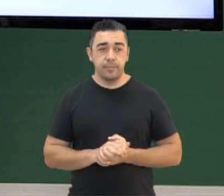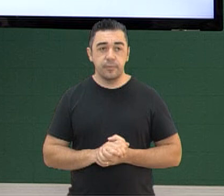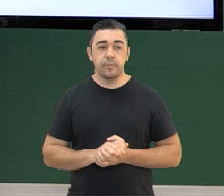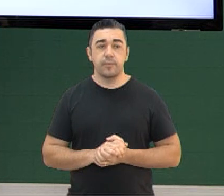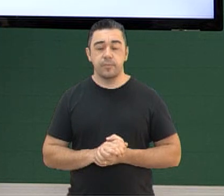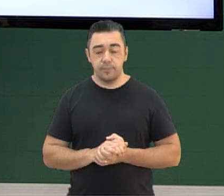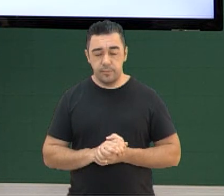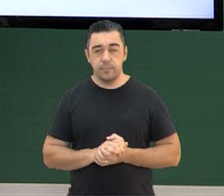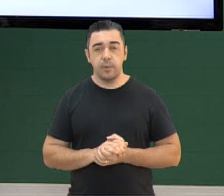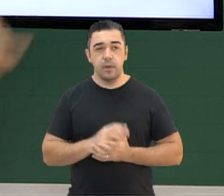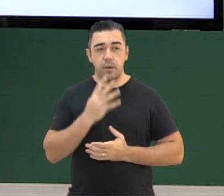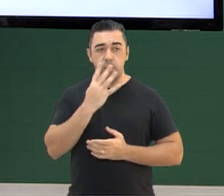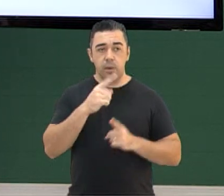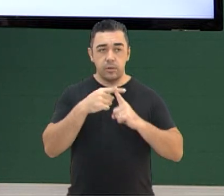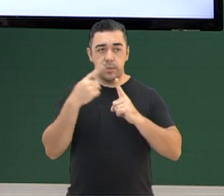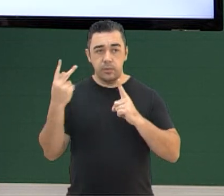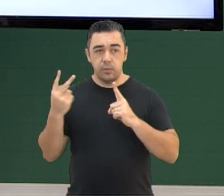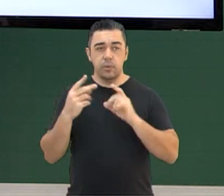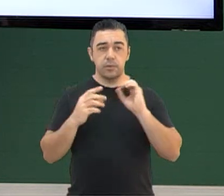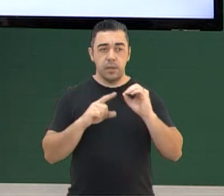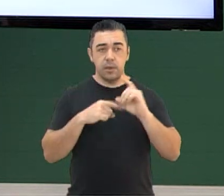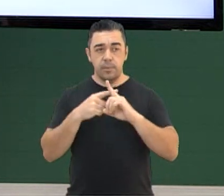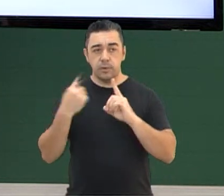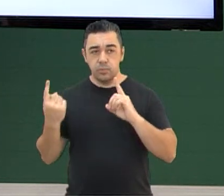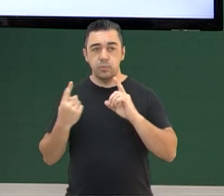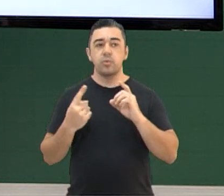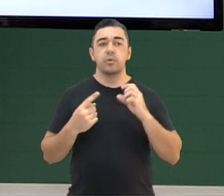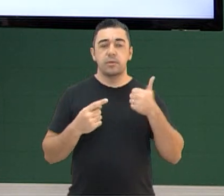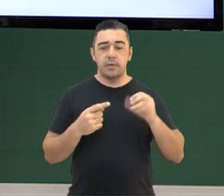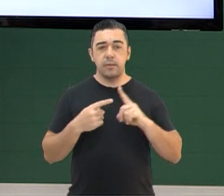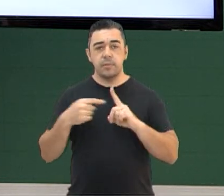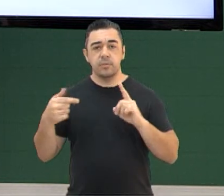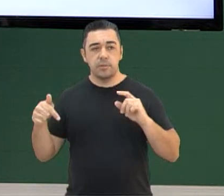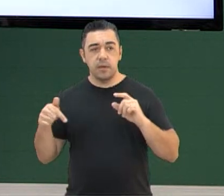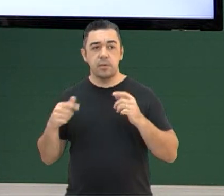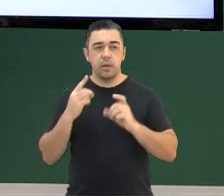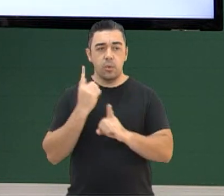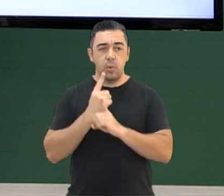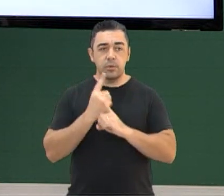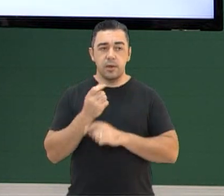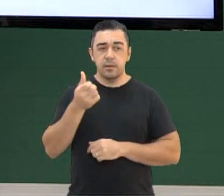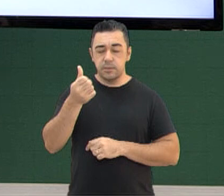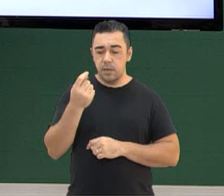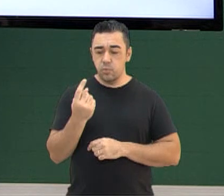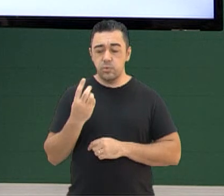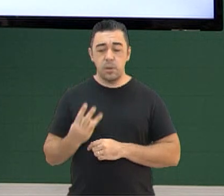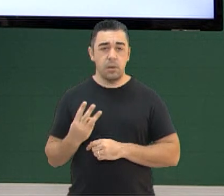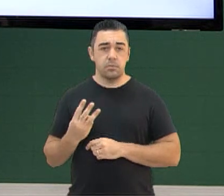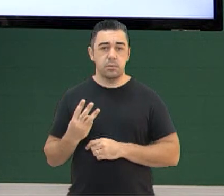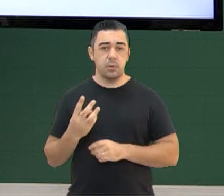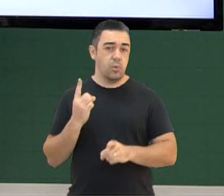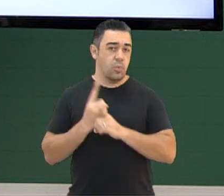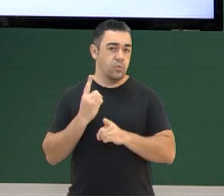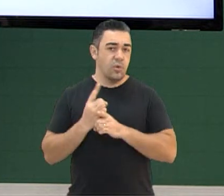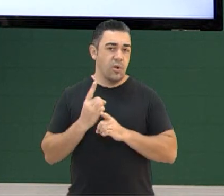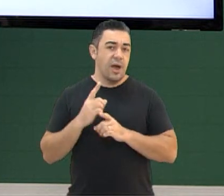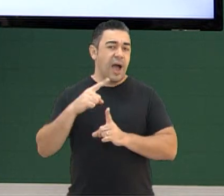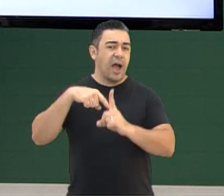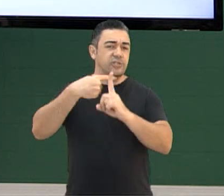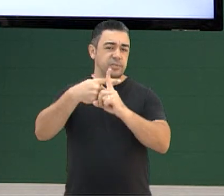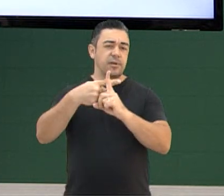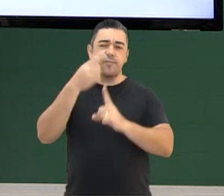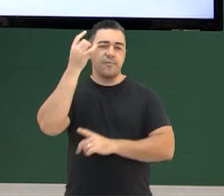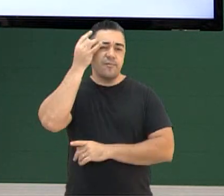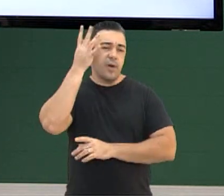0 mais 1 e 10 menos 7, certo? Que eu chego nesse resultado aqui, 6, 1 e 3. A adição ela é